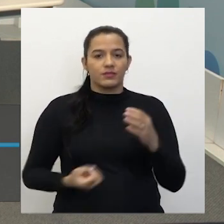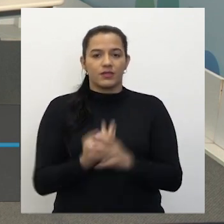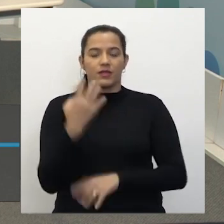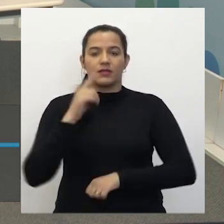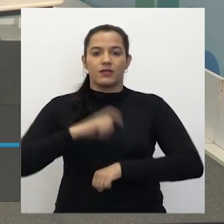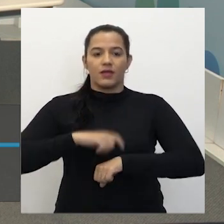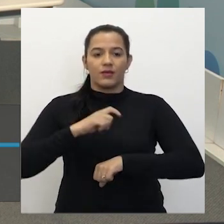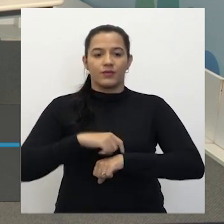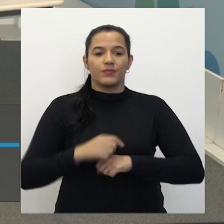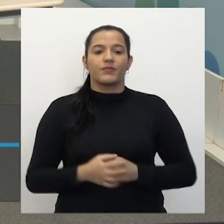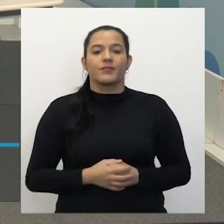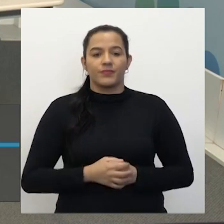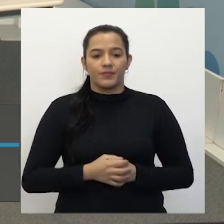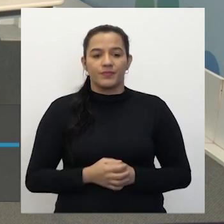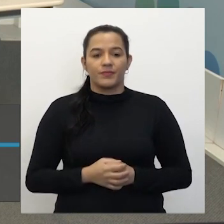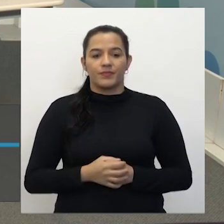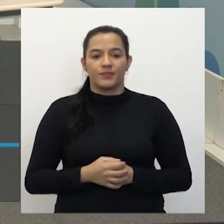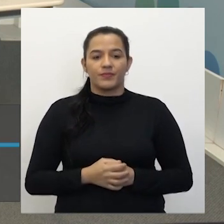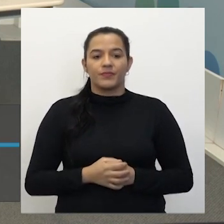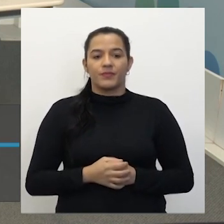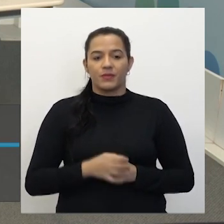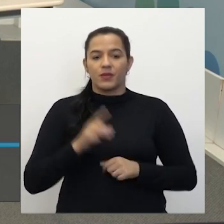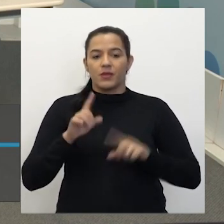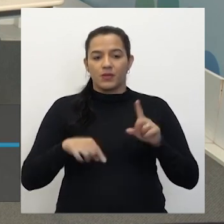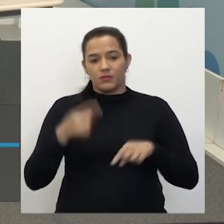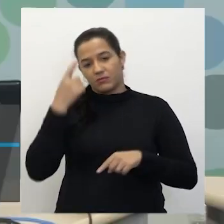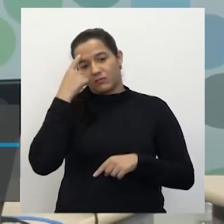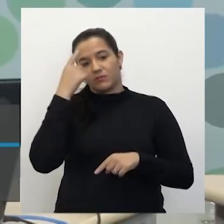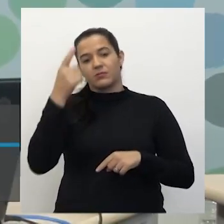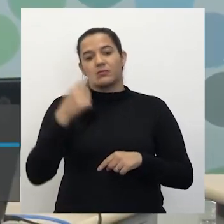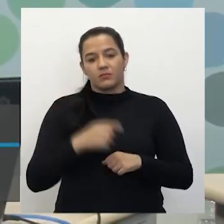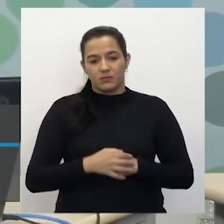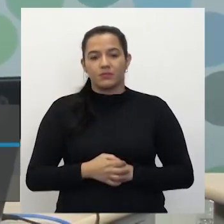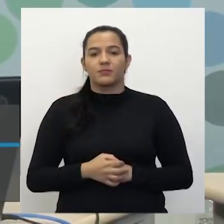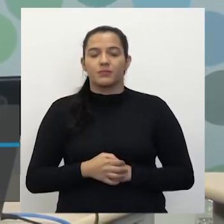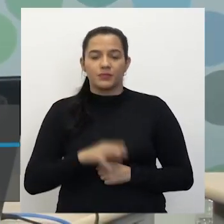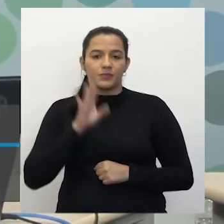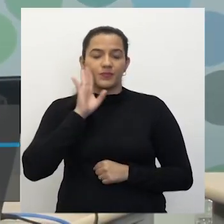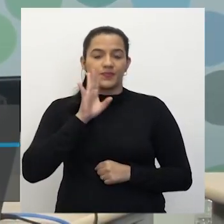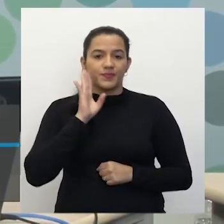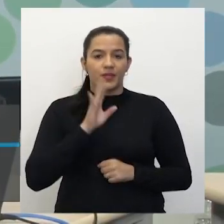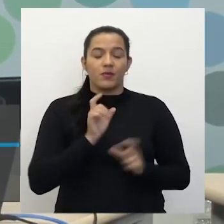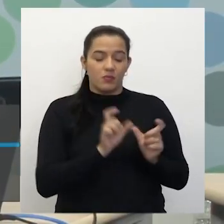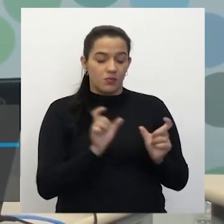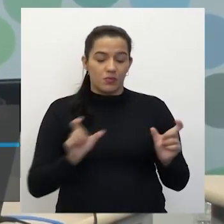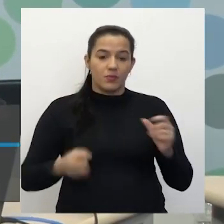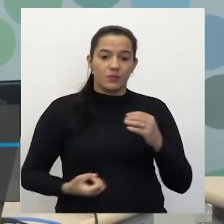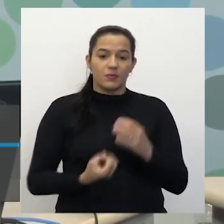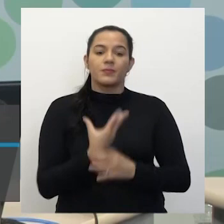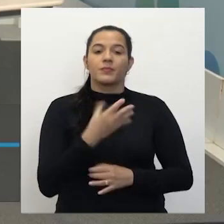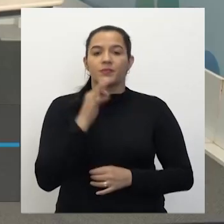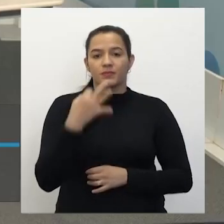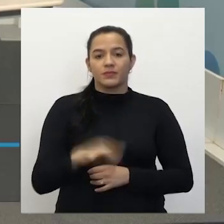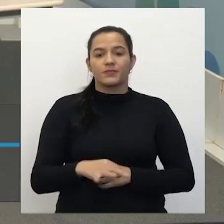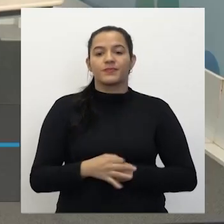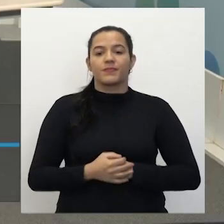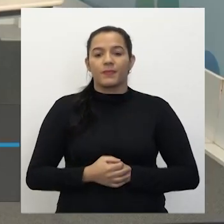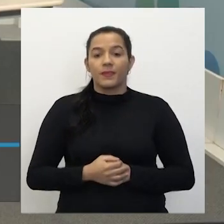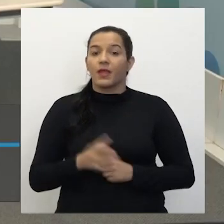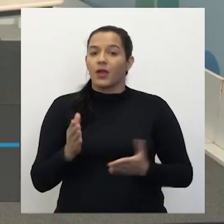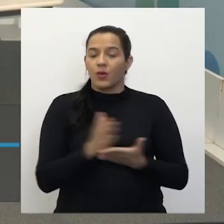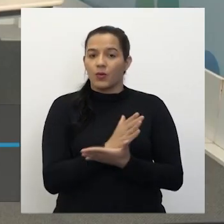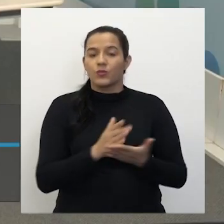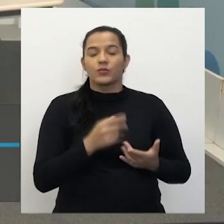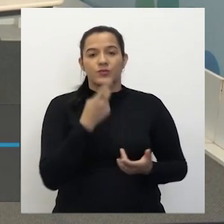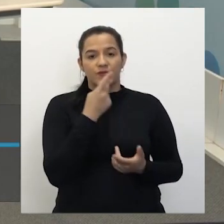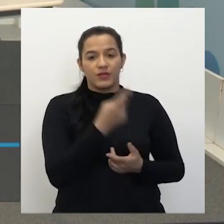falar que é o verso improvisado, eles pegaram bem essa ideia, né, de que é o verso improvisado. O verso improvisado, tal qual um dos conceito. Isso, tal qual um dos personagens disse pra